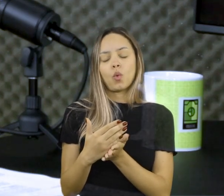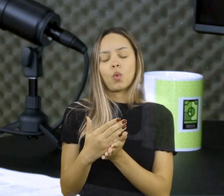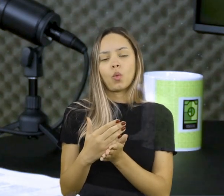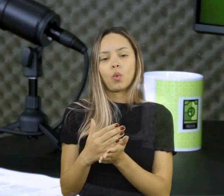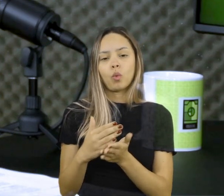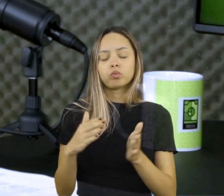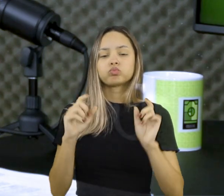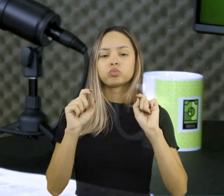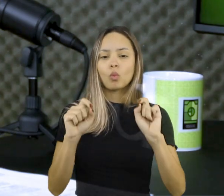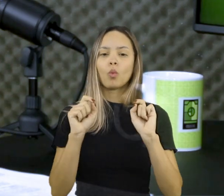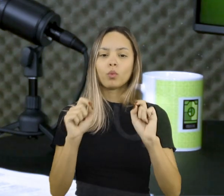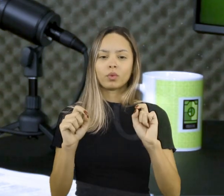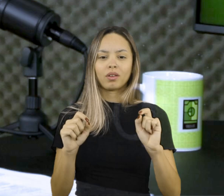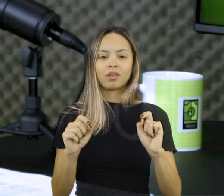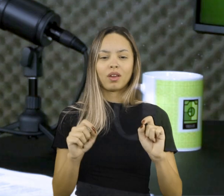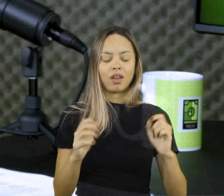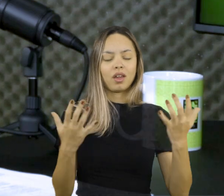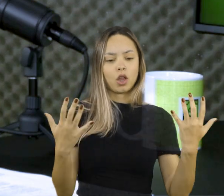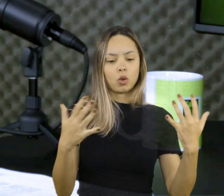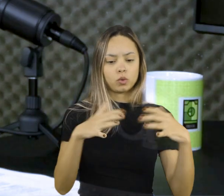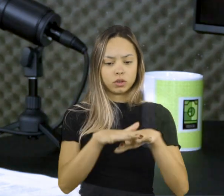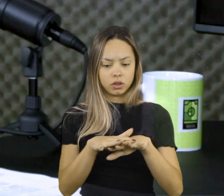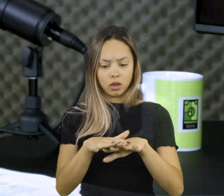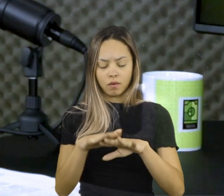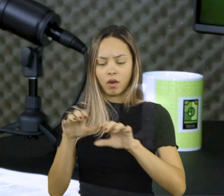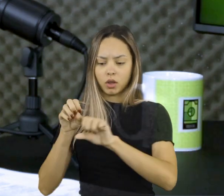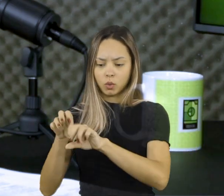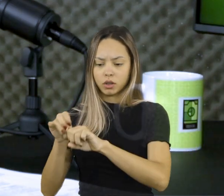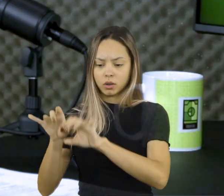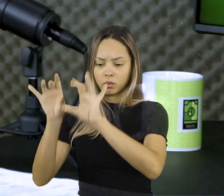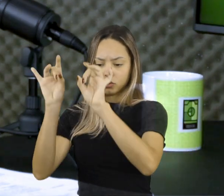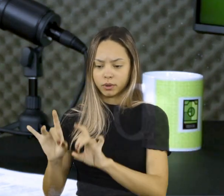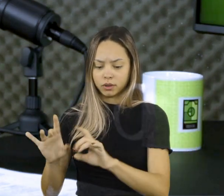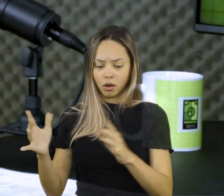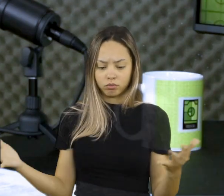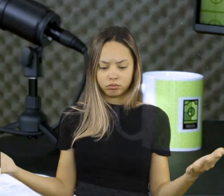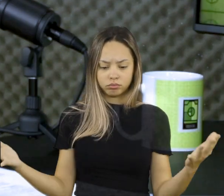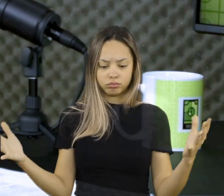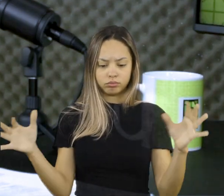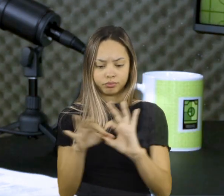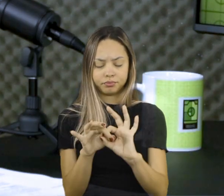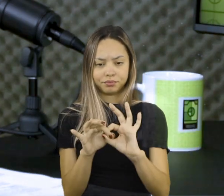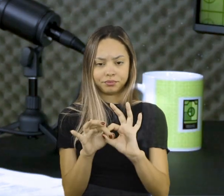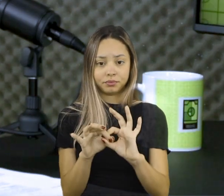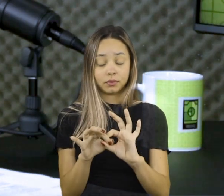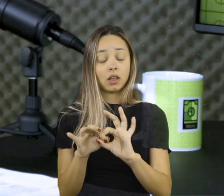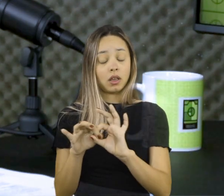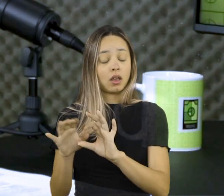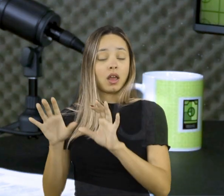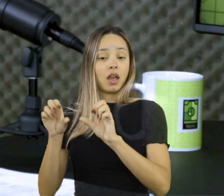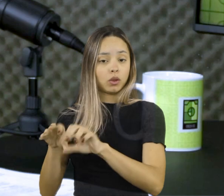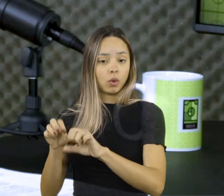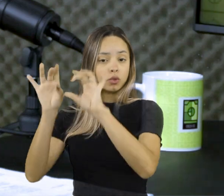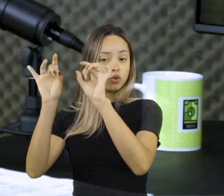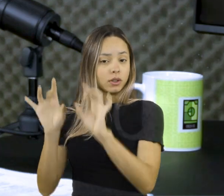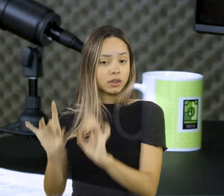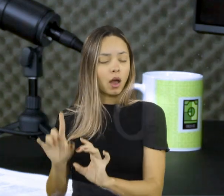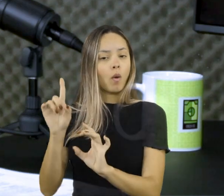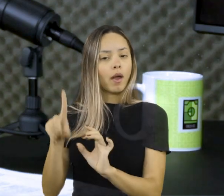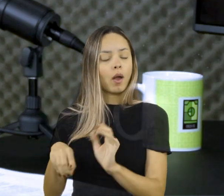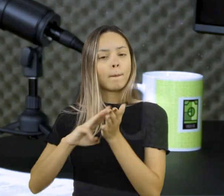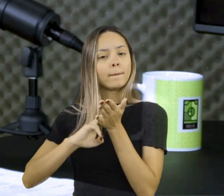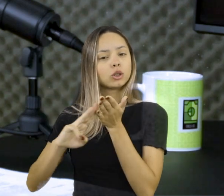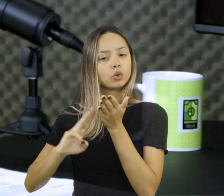linkada com a educação especial. A educação especial ela é uma modalidade de ensino que hoje ela